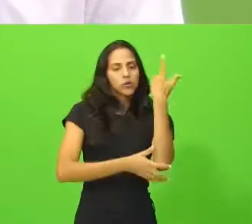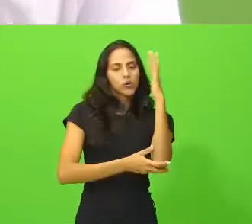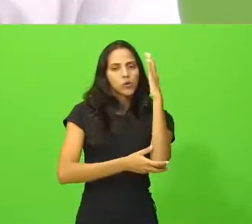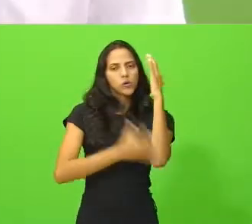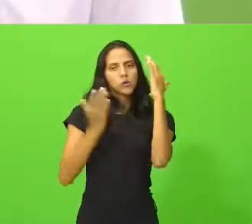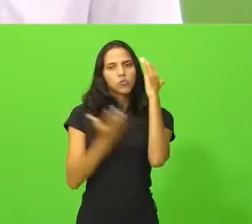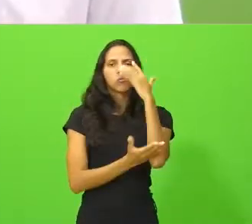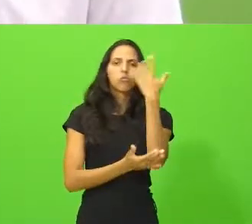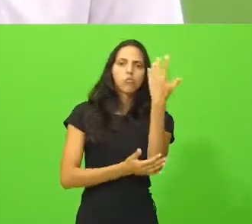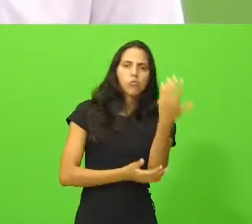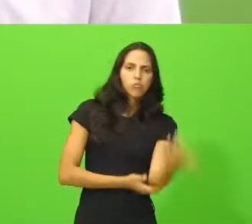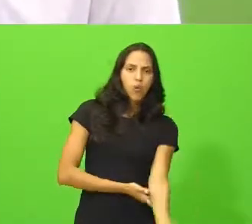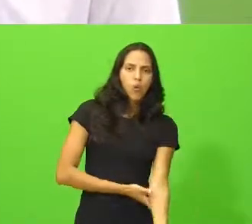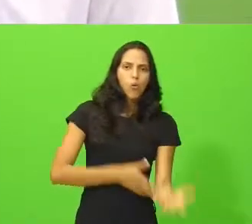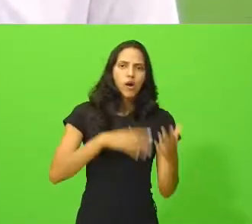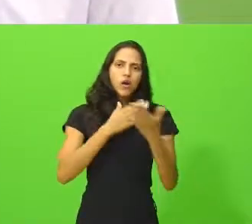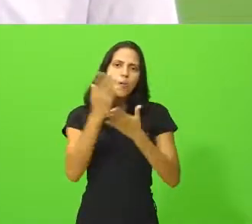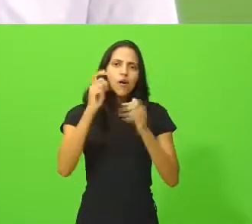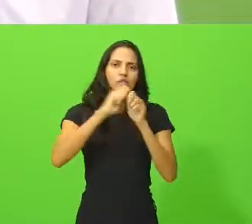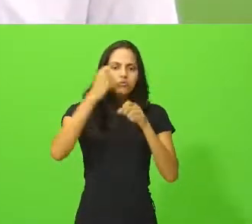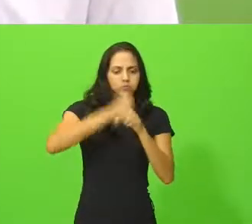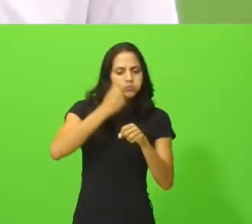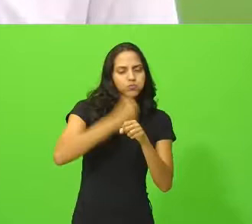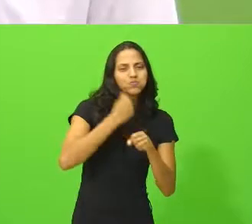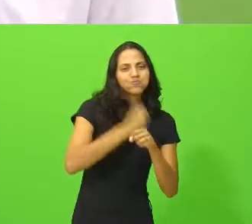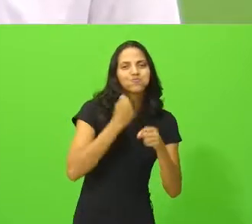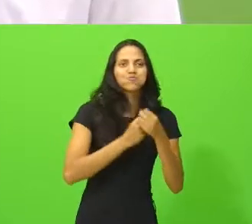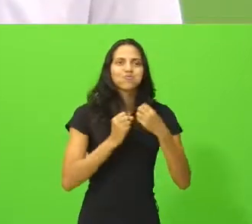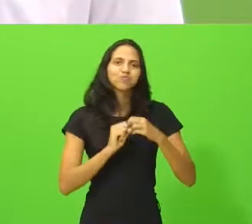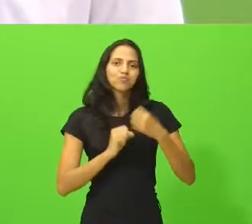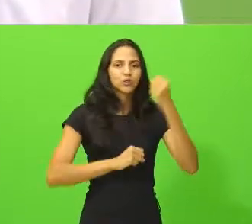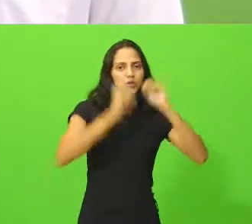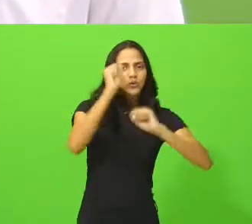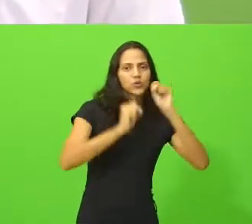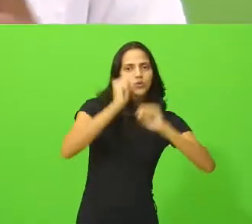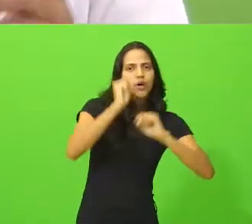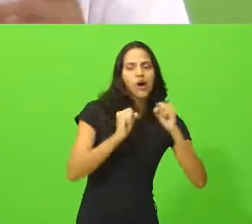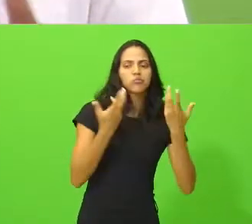quanto social na construção das usinas hidrelétricas.